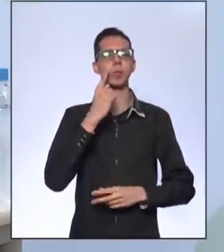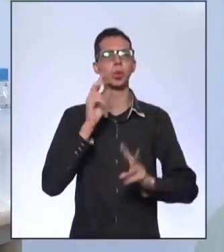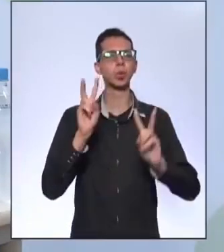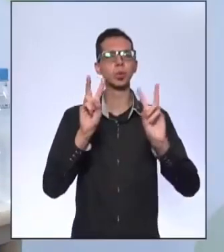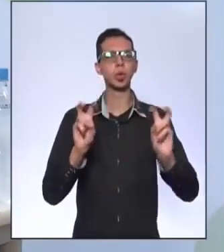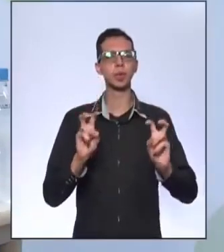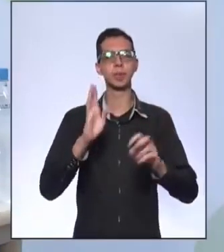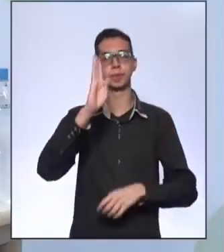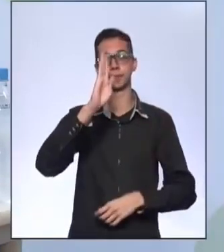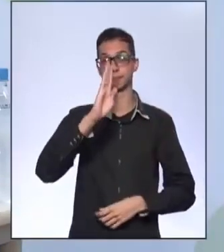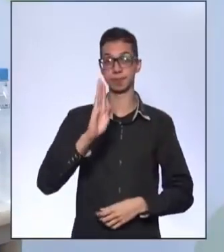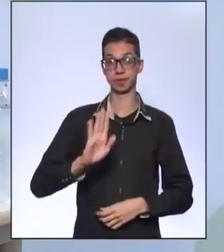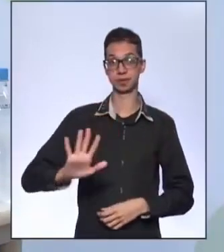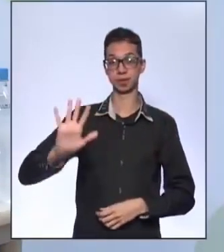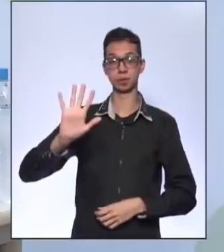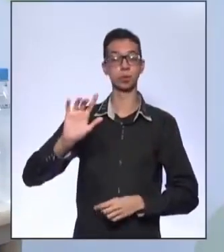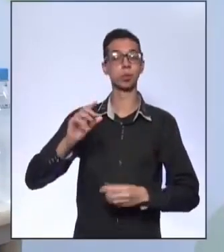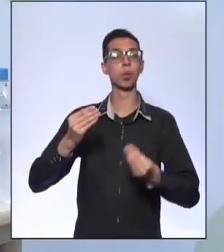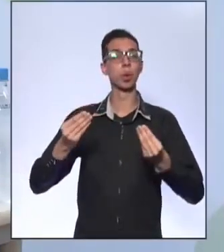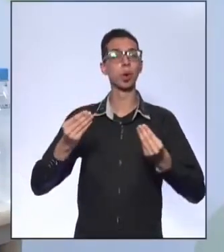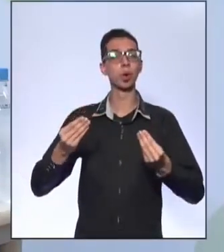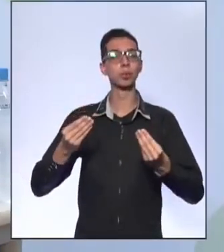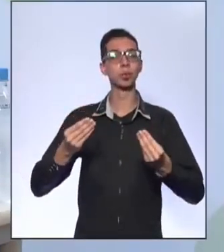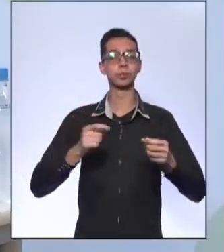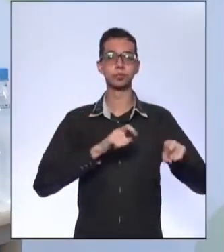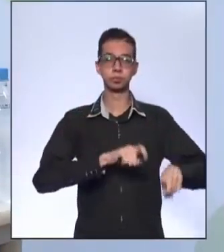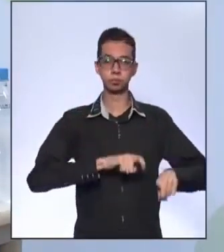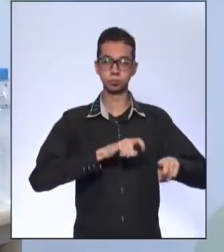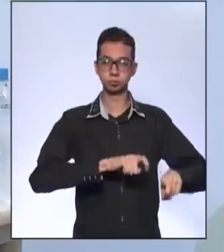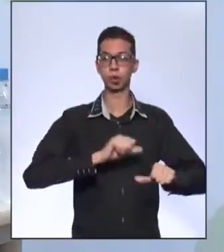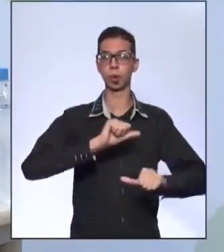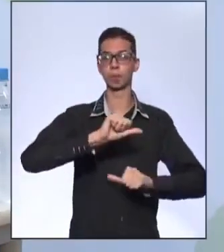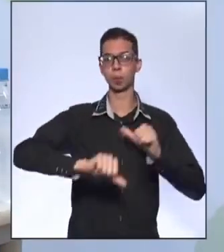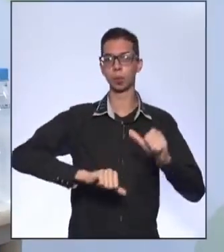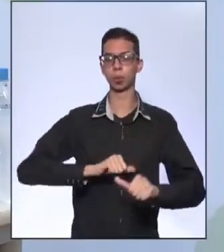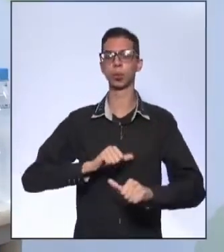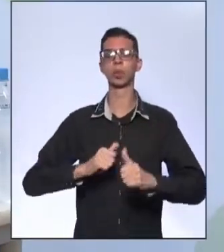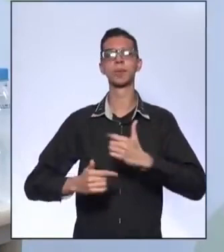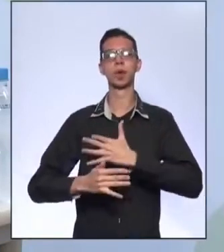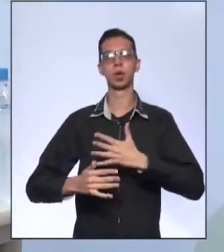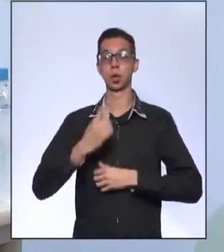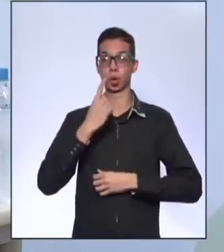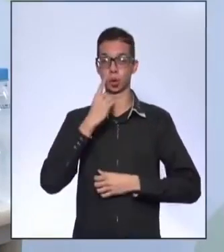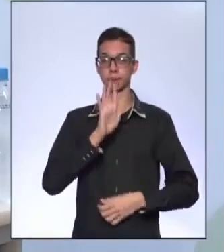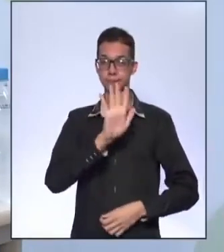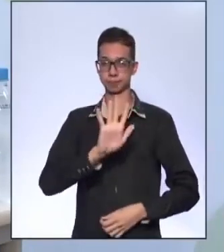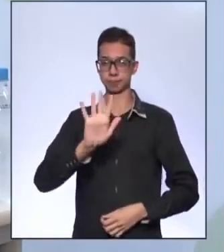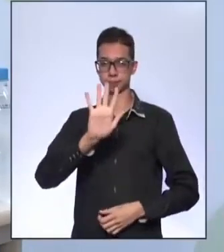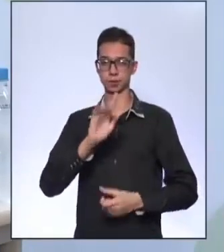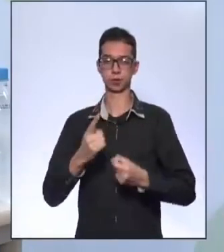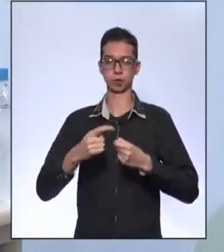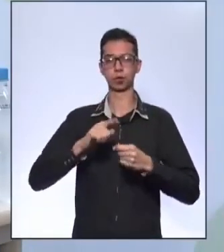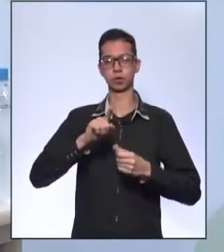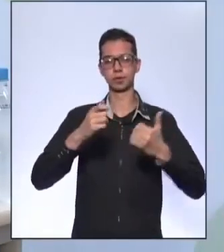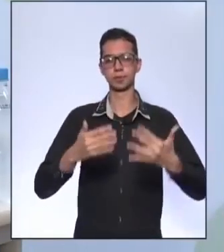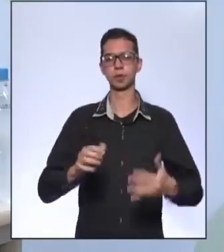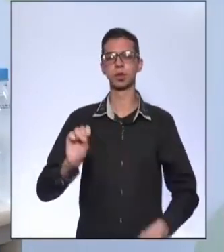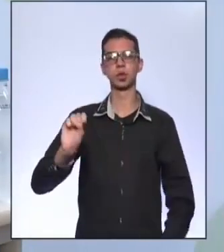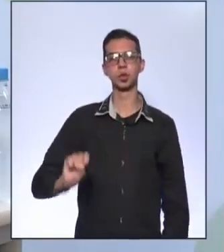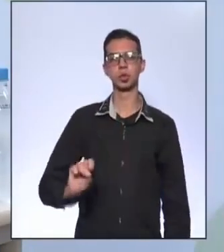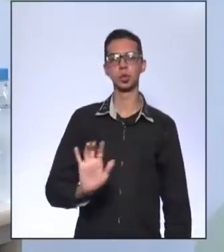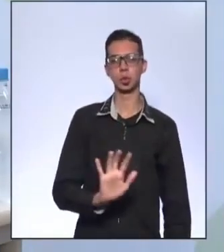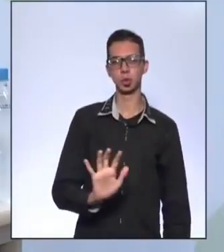tornasse um país Urbano nós vamos voltar um pouquinho aí no mapa para vocês verem aí como vocês falaram aí a região sudeste